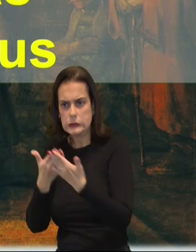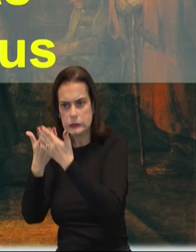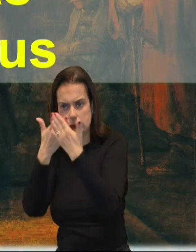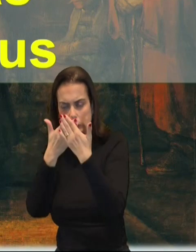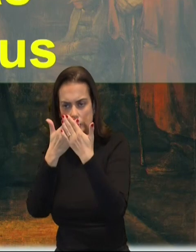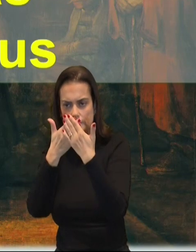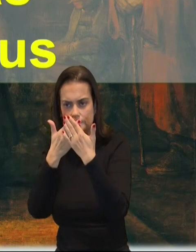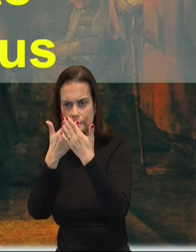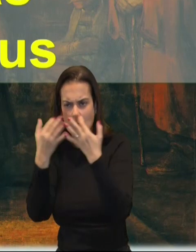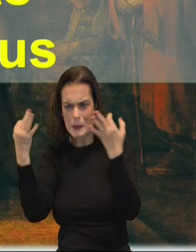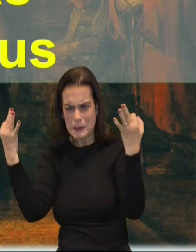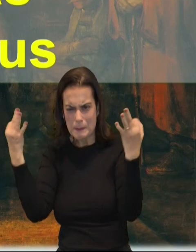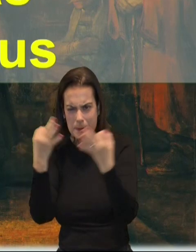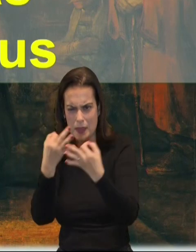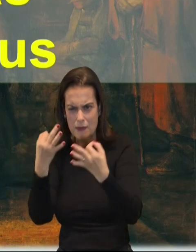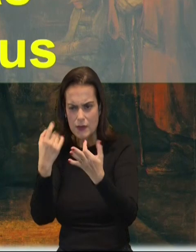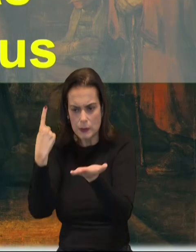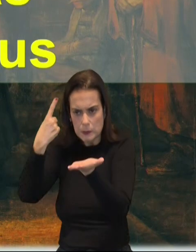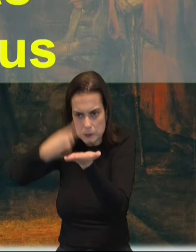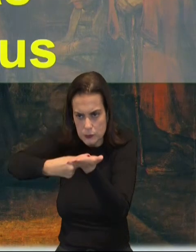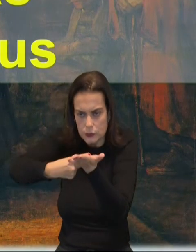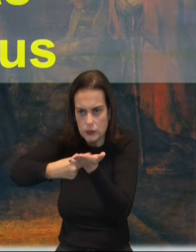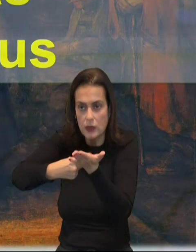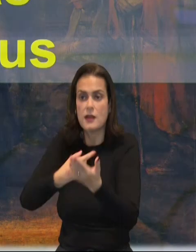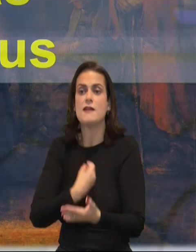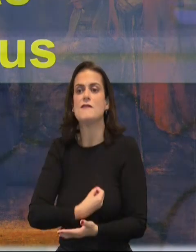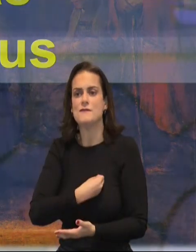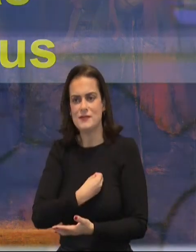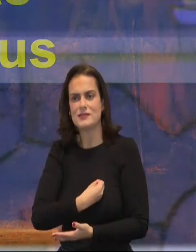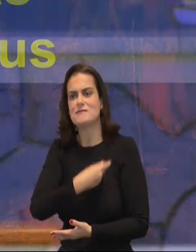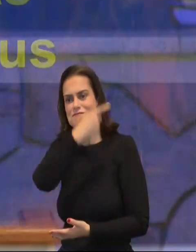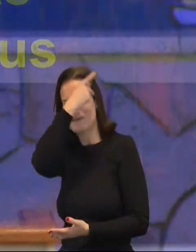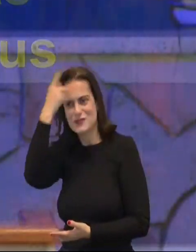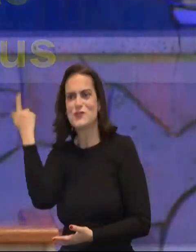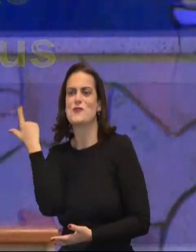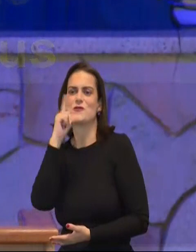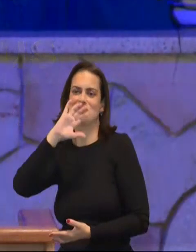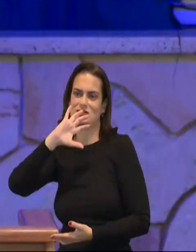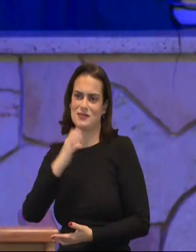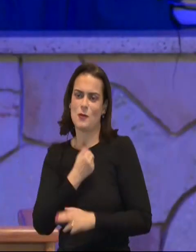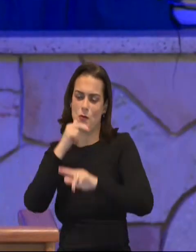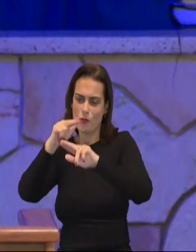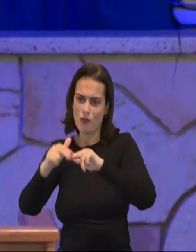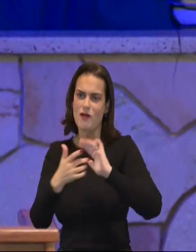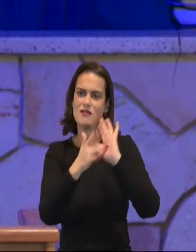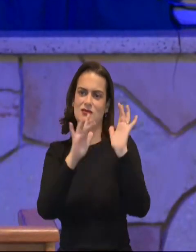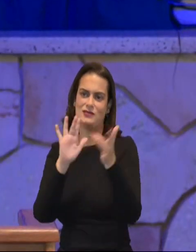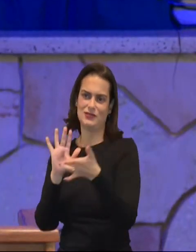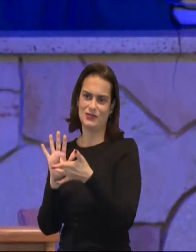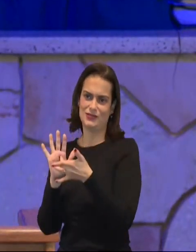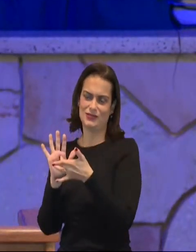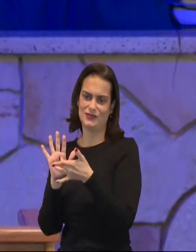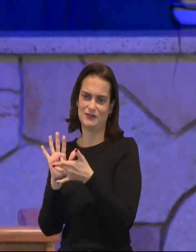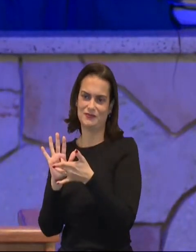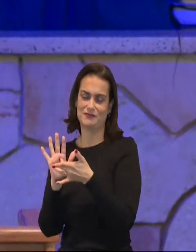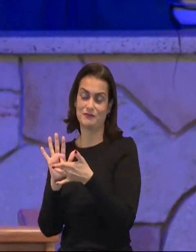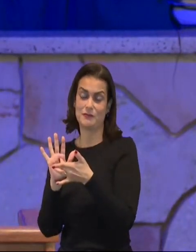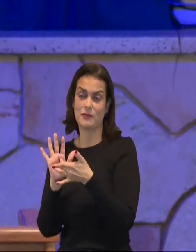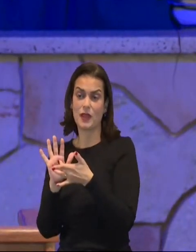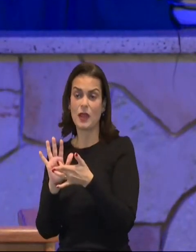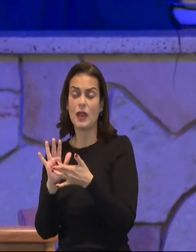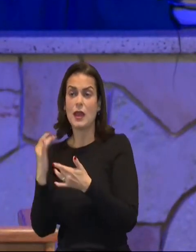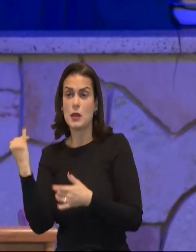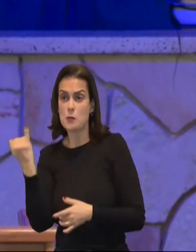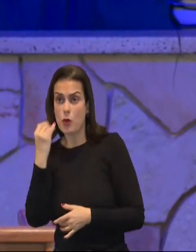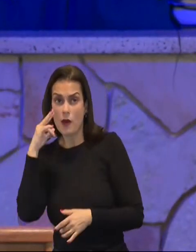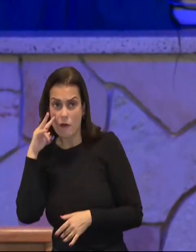Na plenitude da missão, vidas são salvas pelo nome de Jesus. É interessante, os irmãos podem